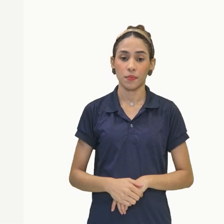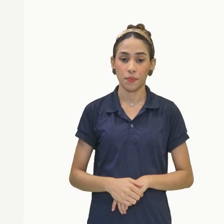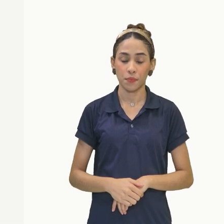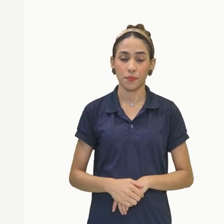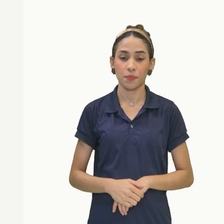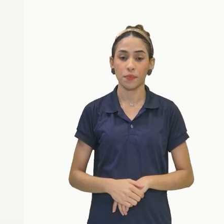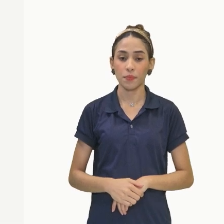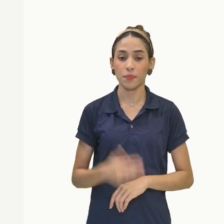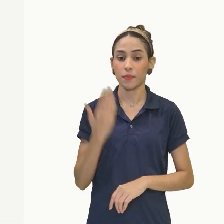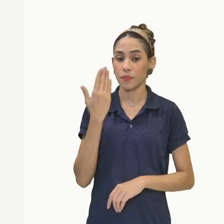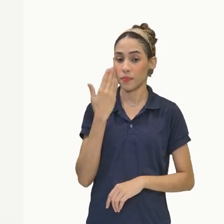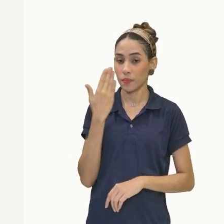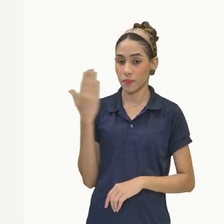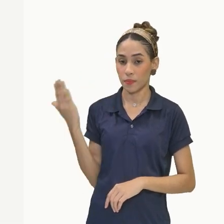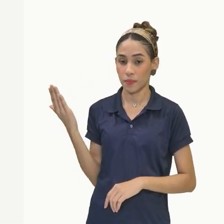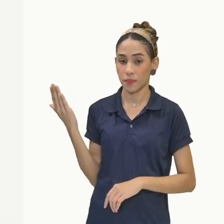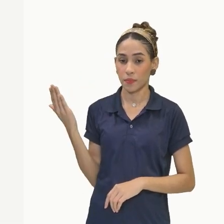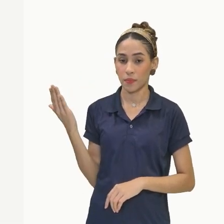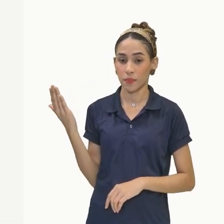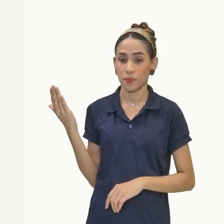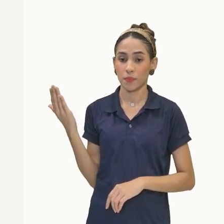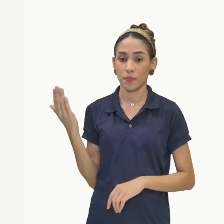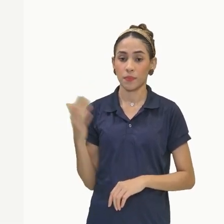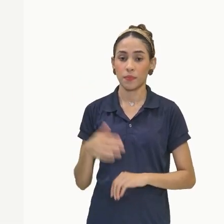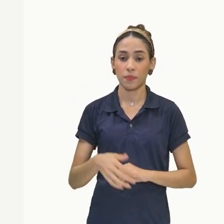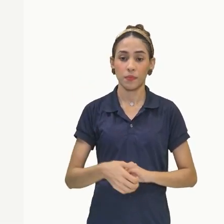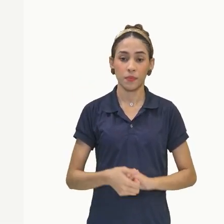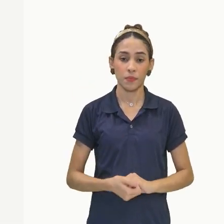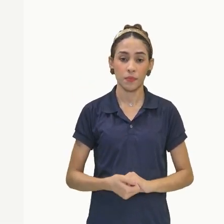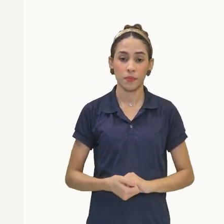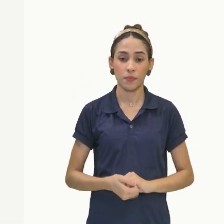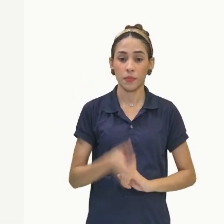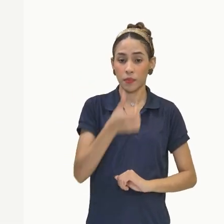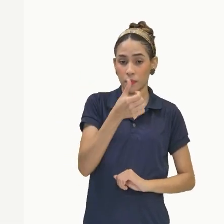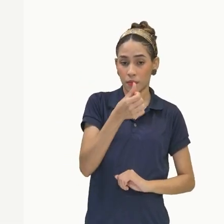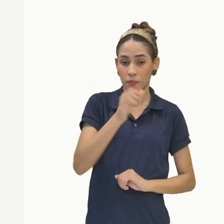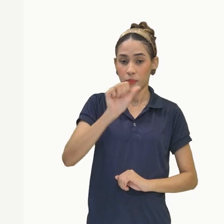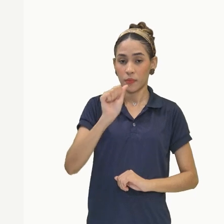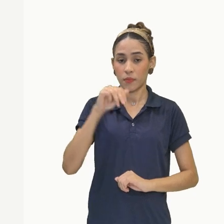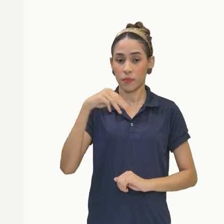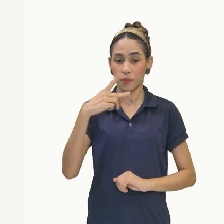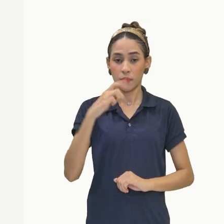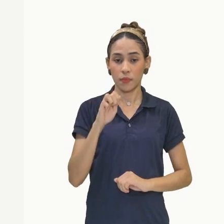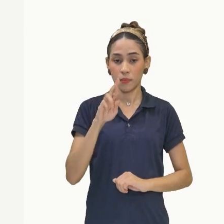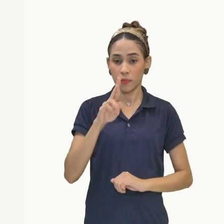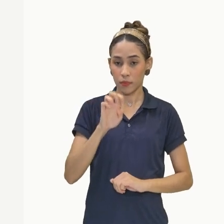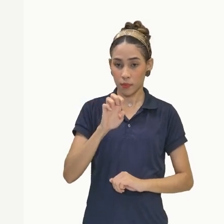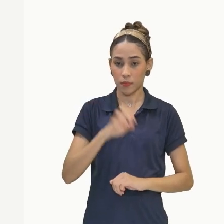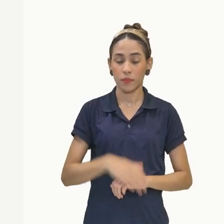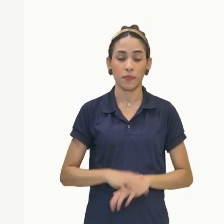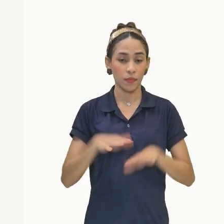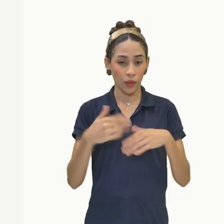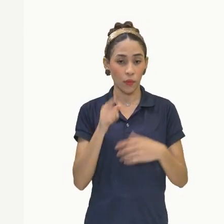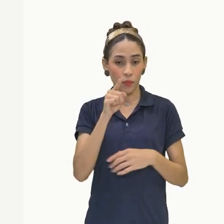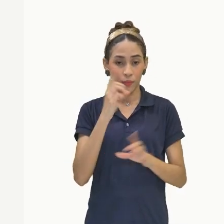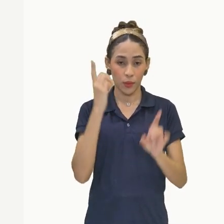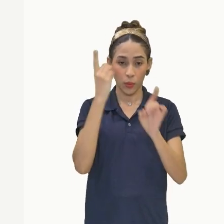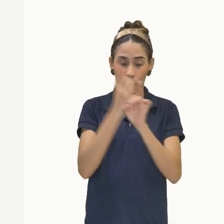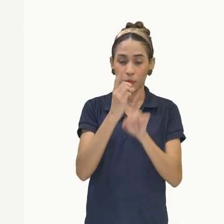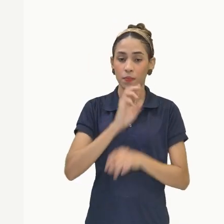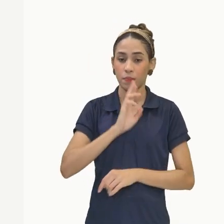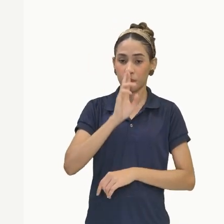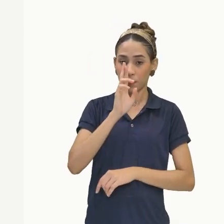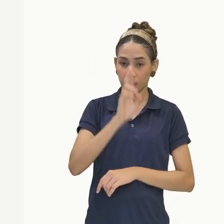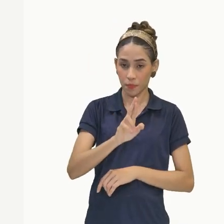corrente elétrica que vai percorrer esse motor aí é de 6 amperes. Então eu encontrei o resultado,